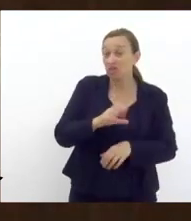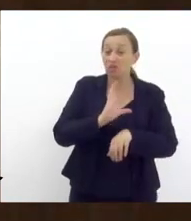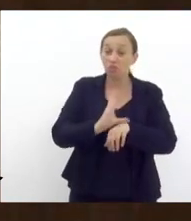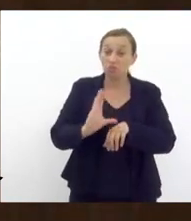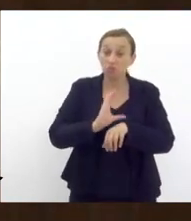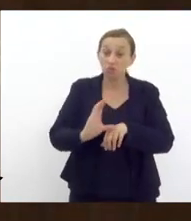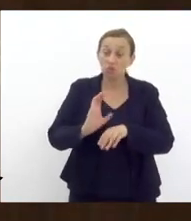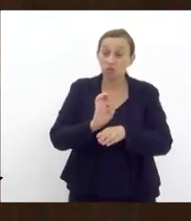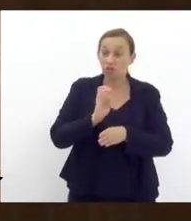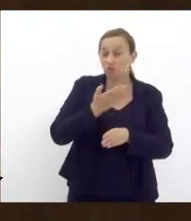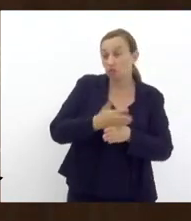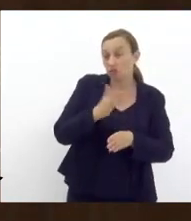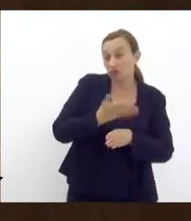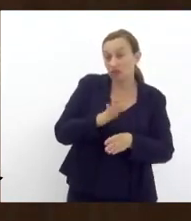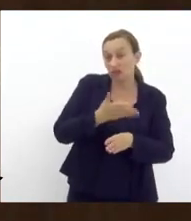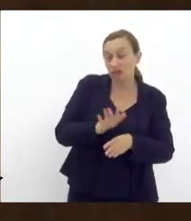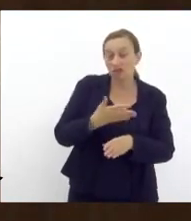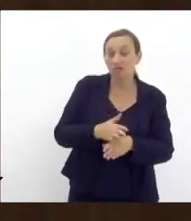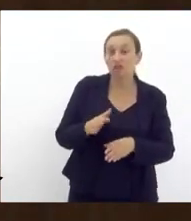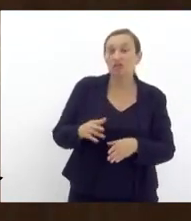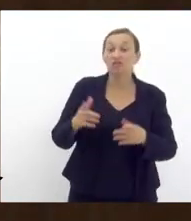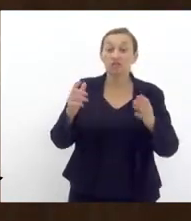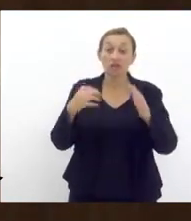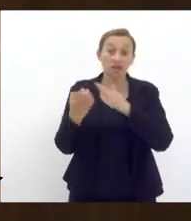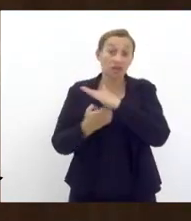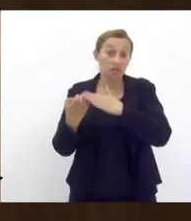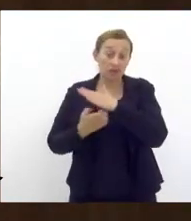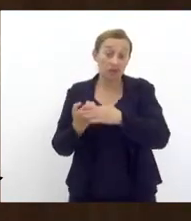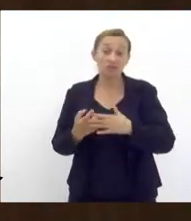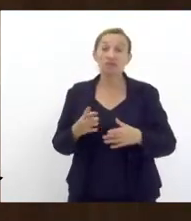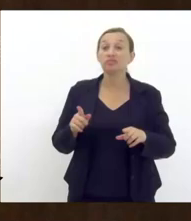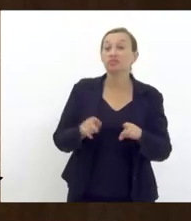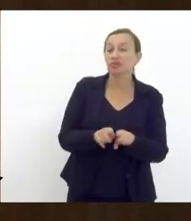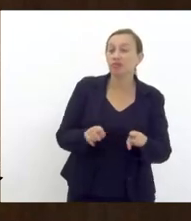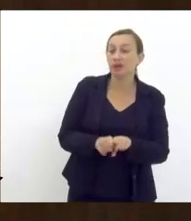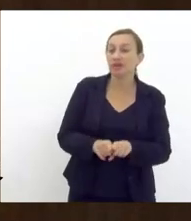o estágio naquela naquela empresa além